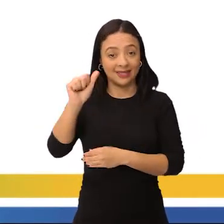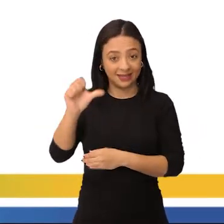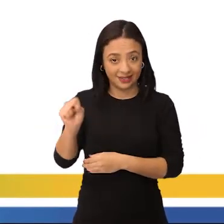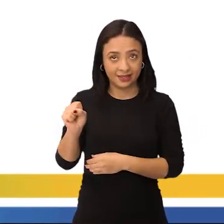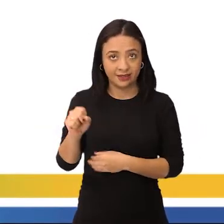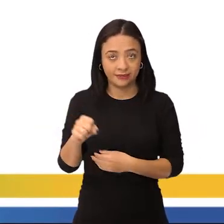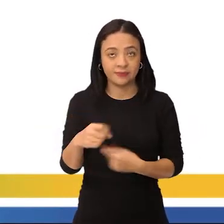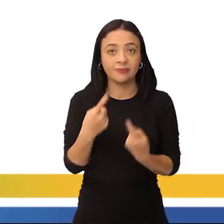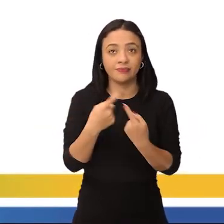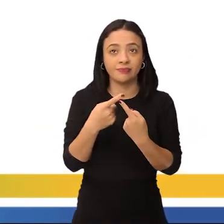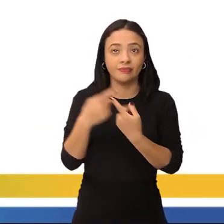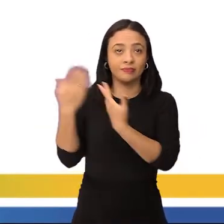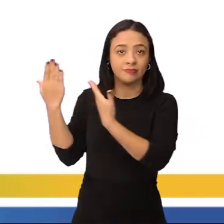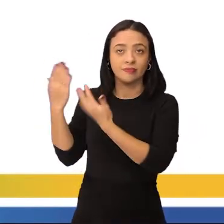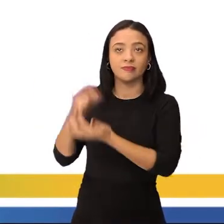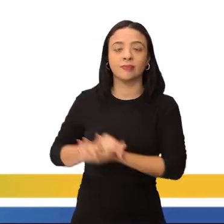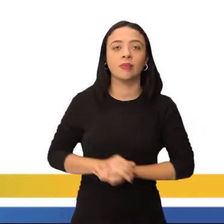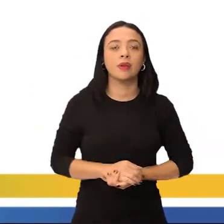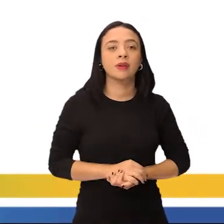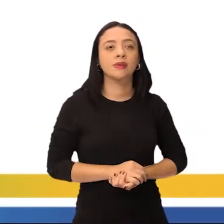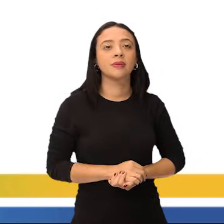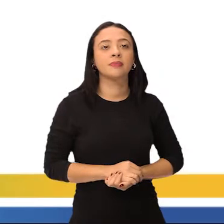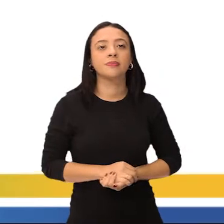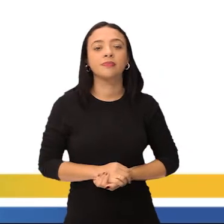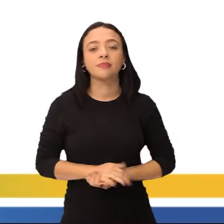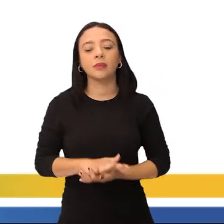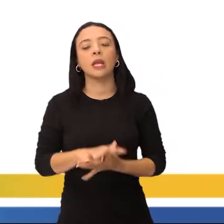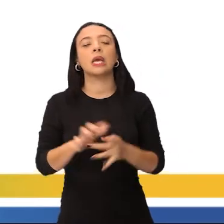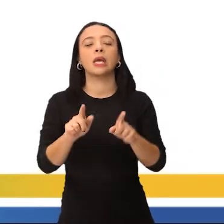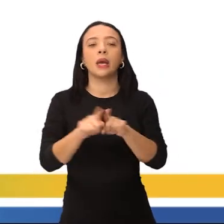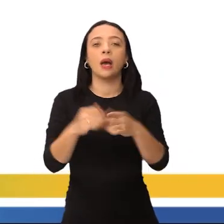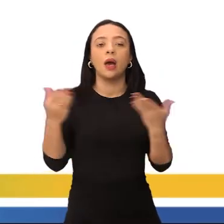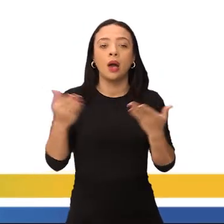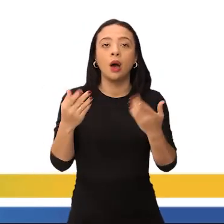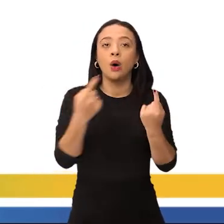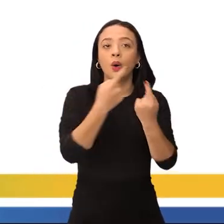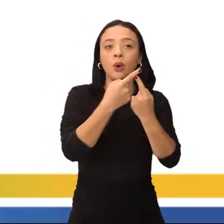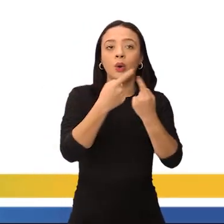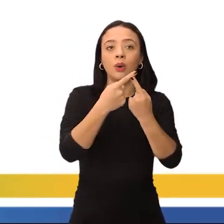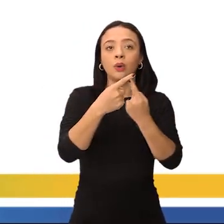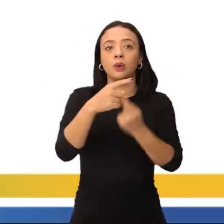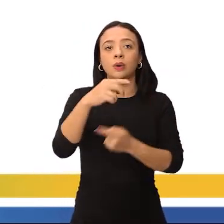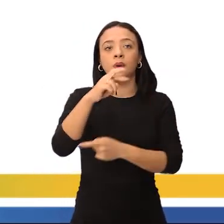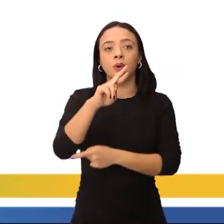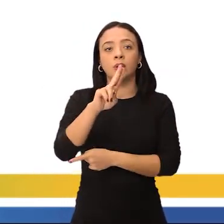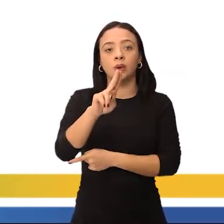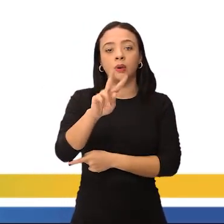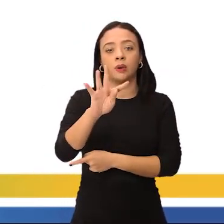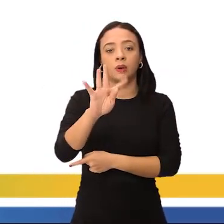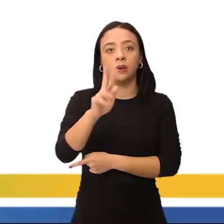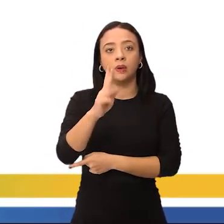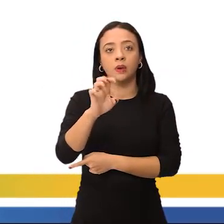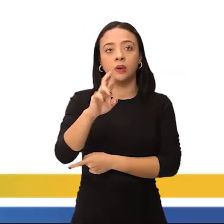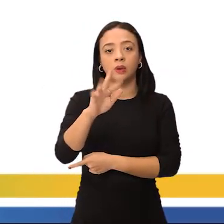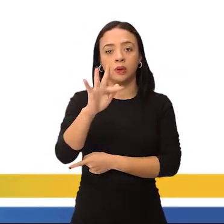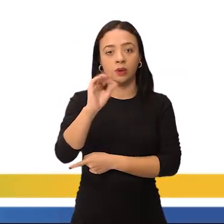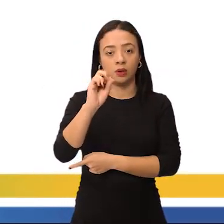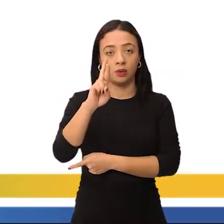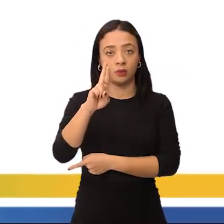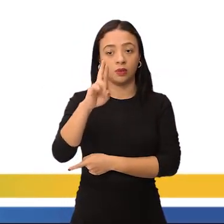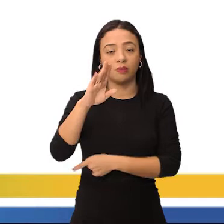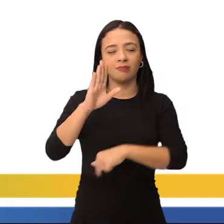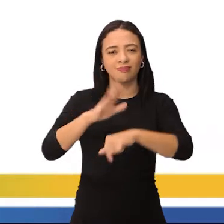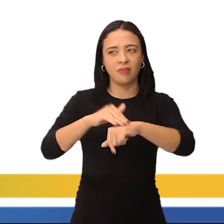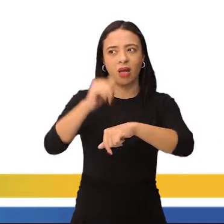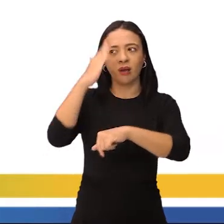basicamente é esse o modelo de Thomson modelo de Rutherford Esse aí é o mais famoso o